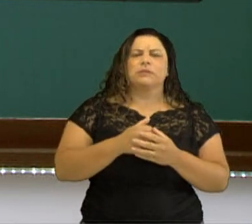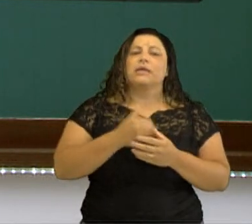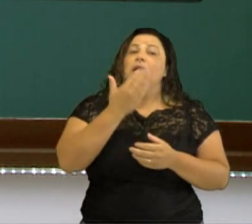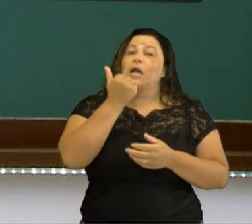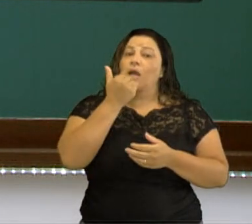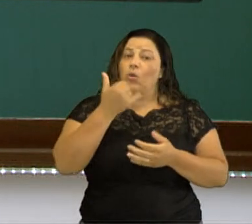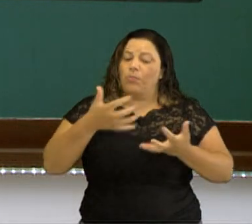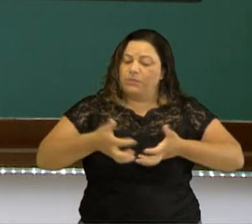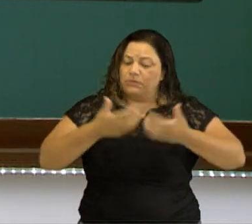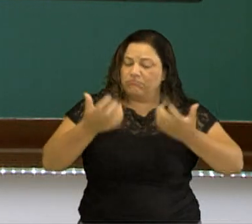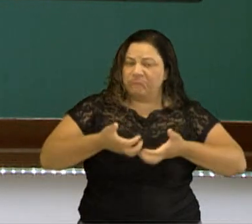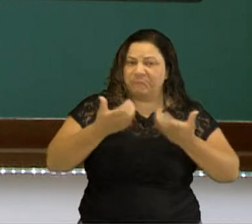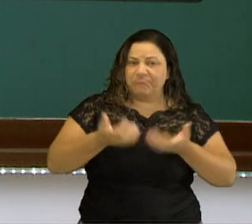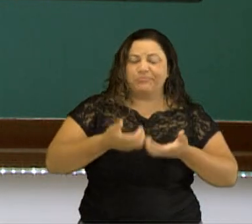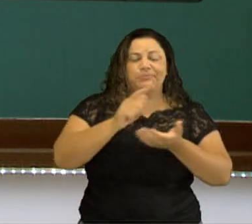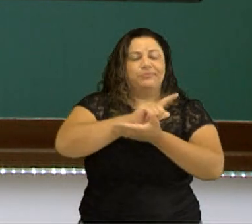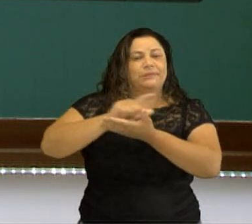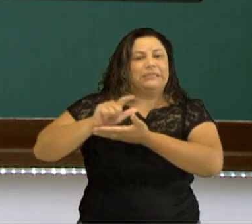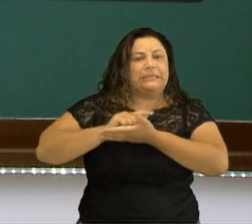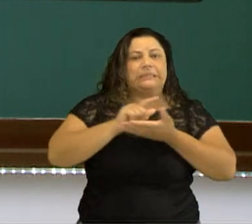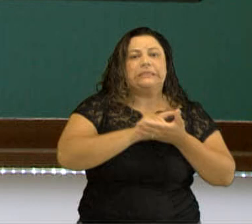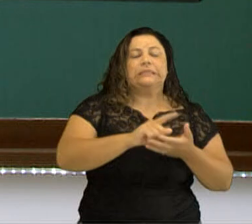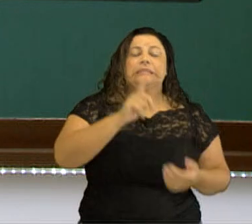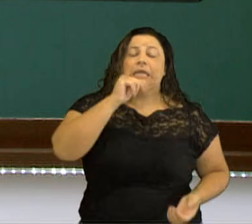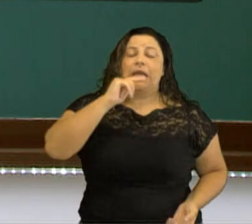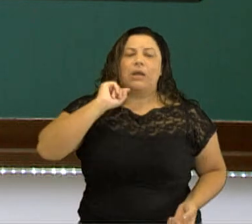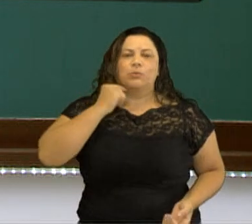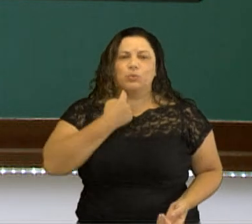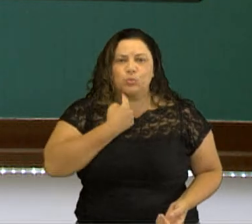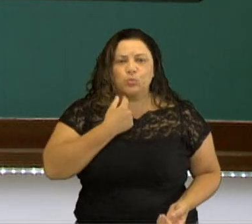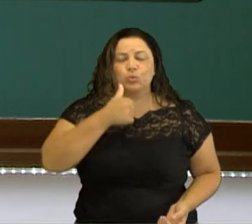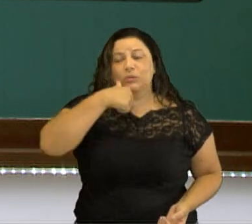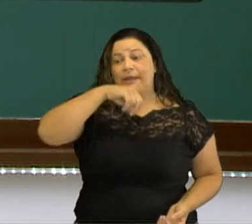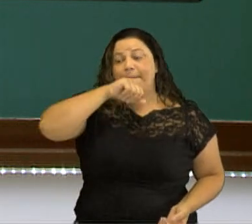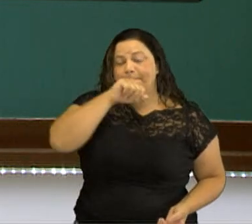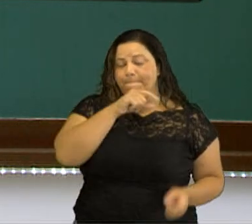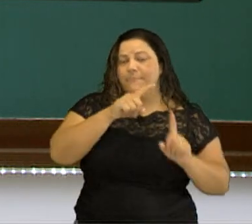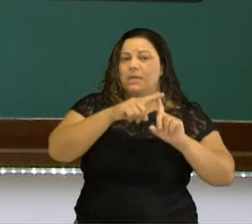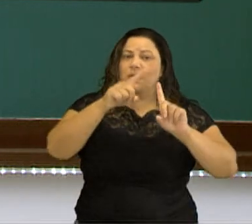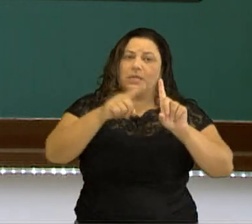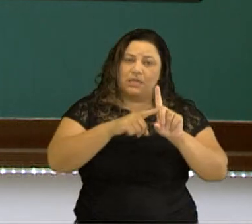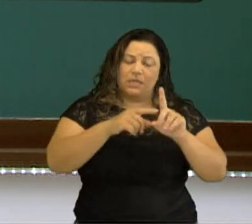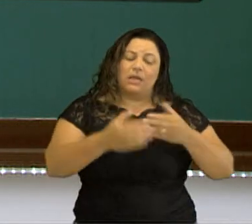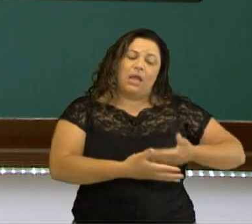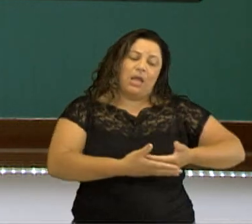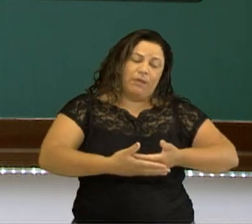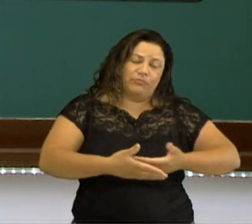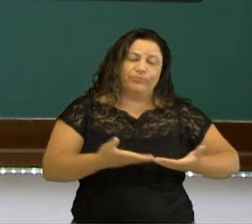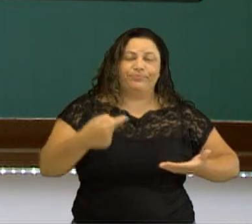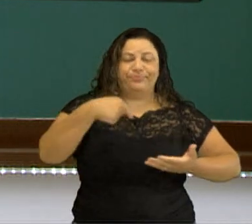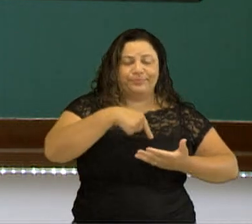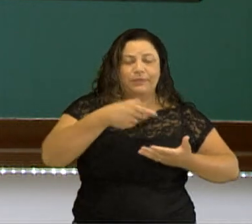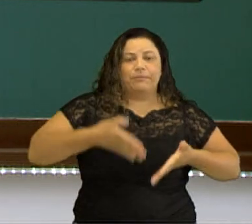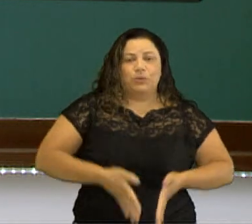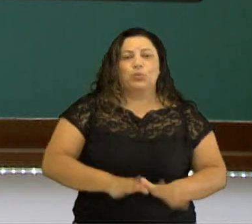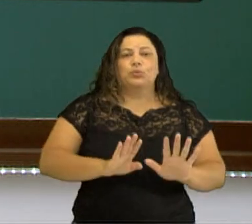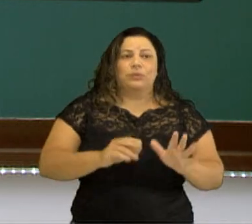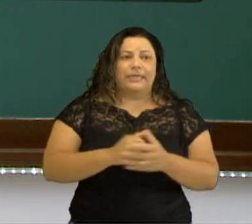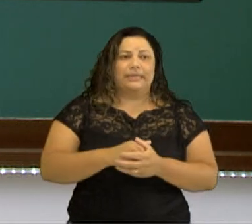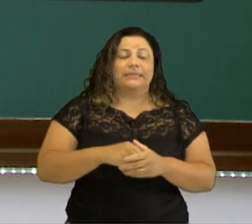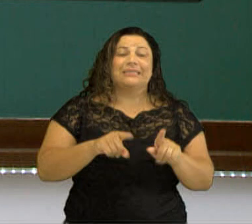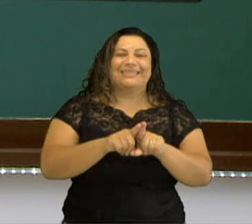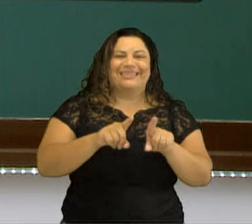mal lavados, água contaminada, a mãe grávida pode passar para o bebê ou ainda por